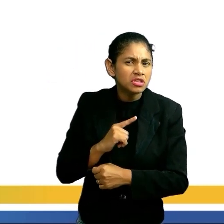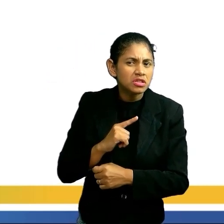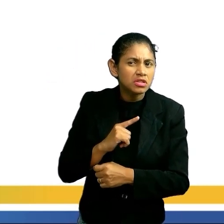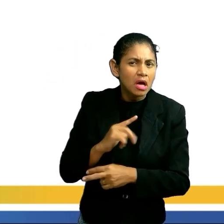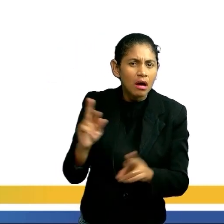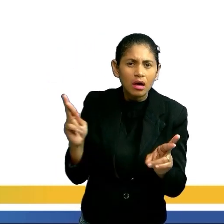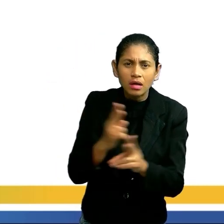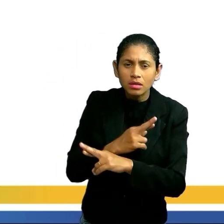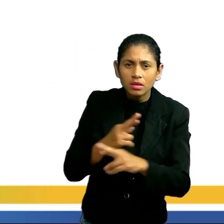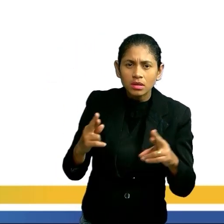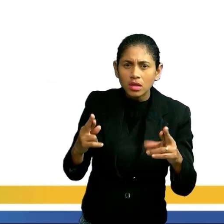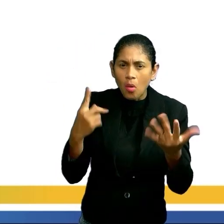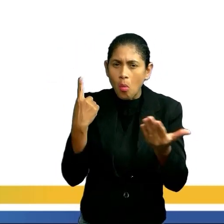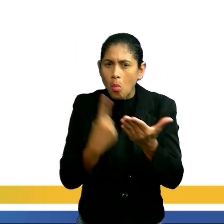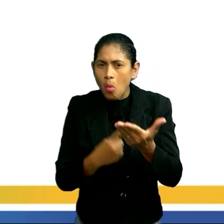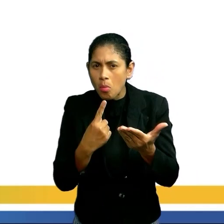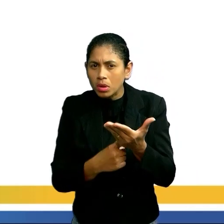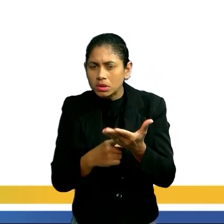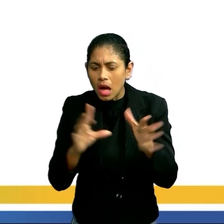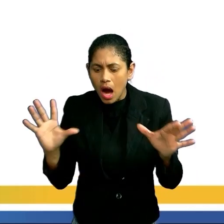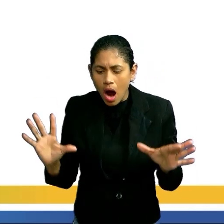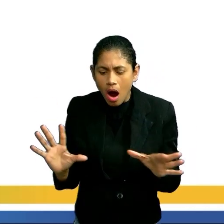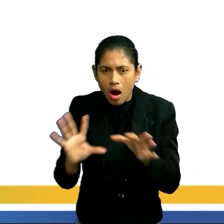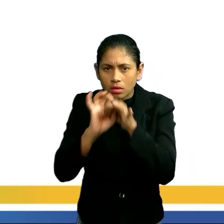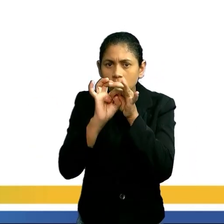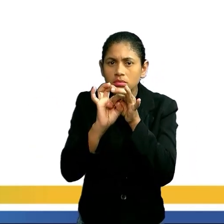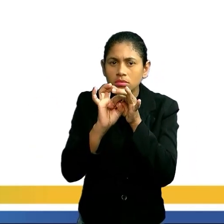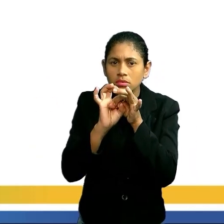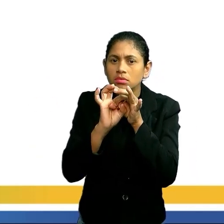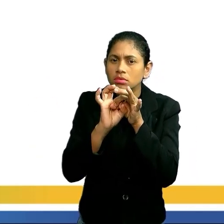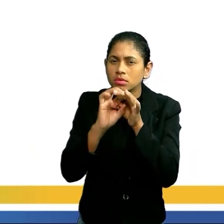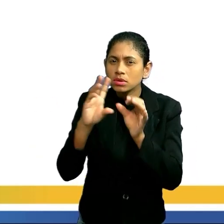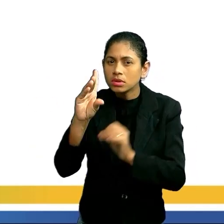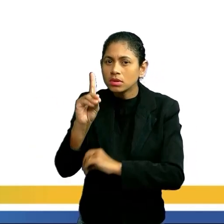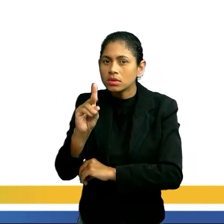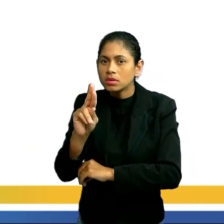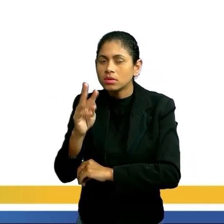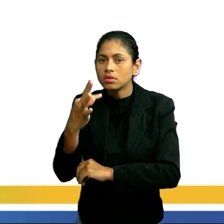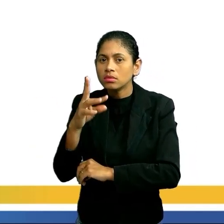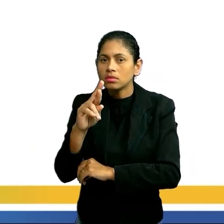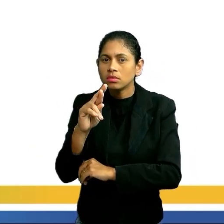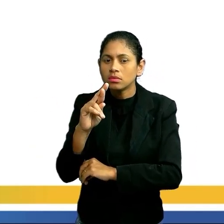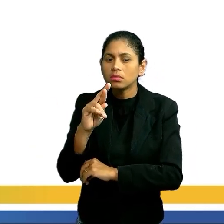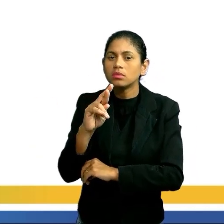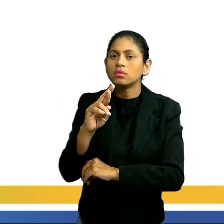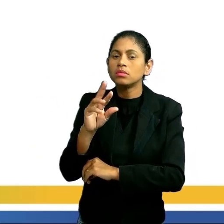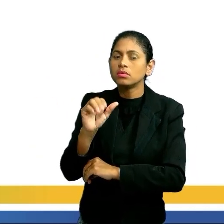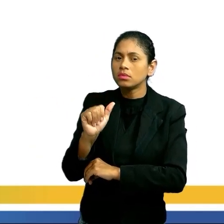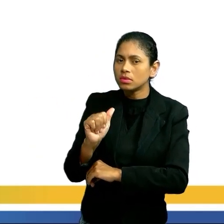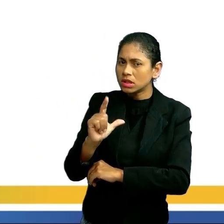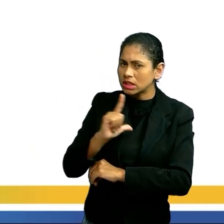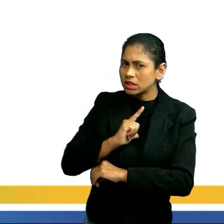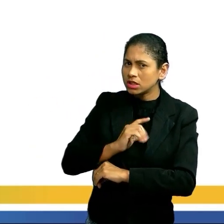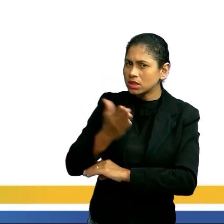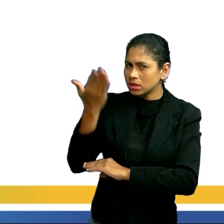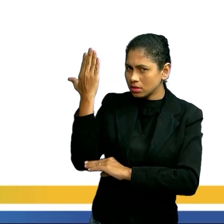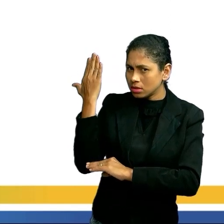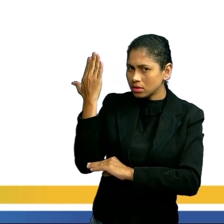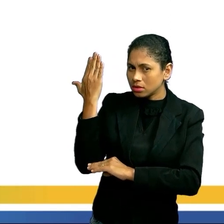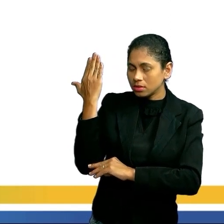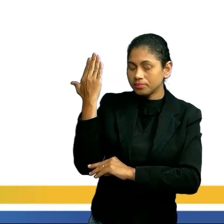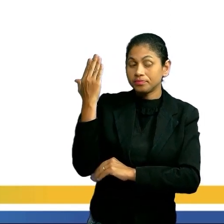alianças? Nos acordos que o Dutra tinha? Vamos lá às alternativas. Letra